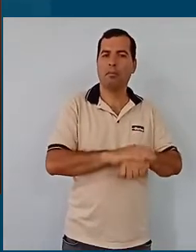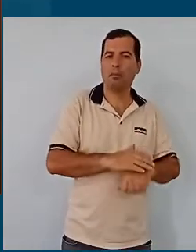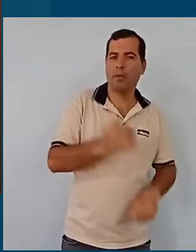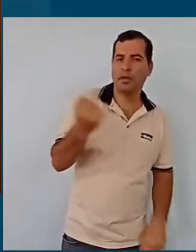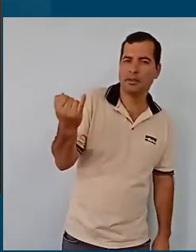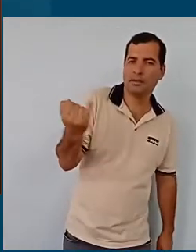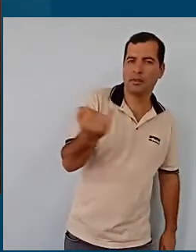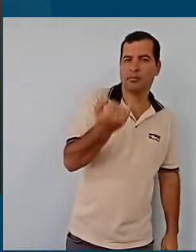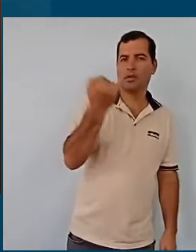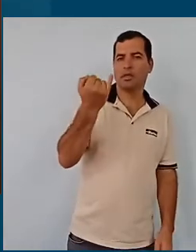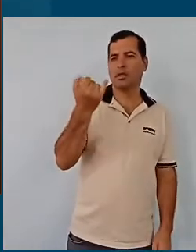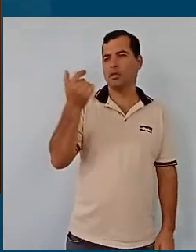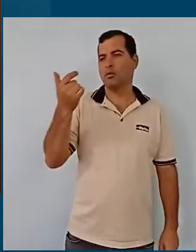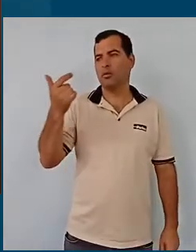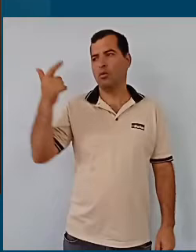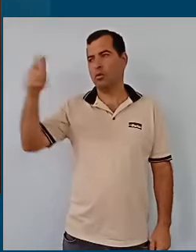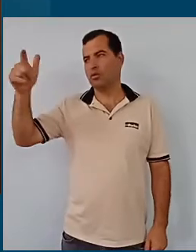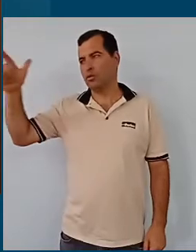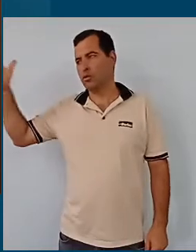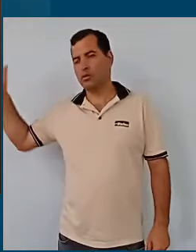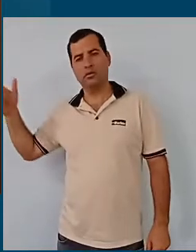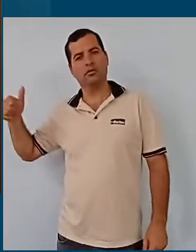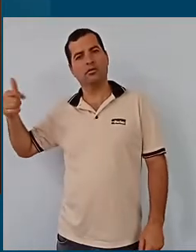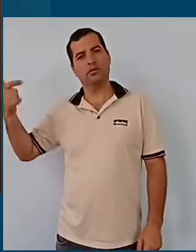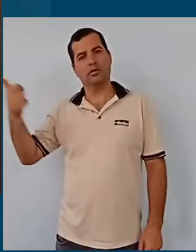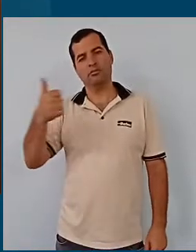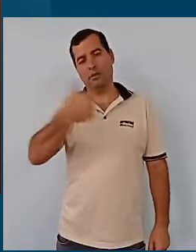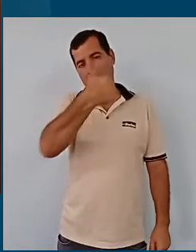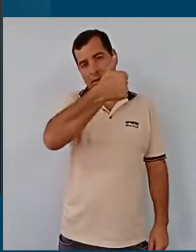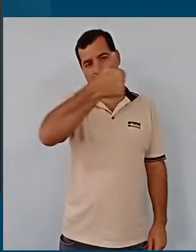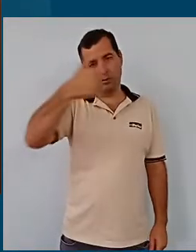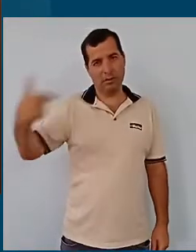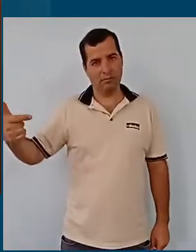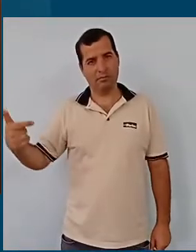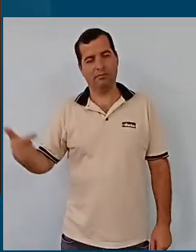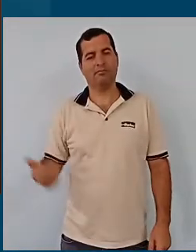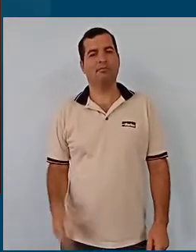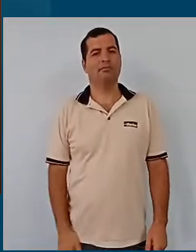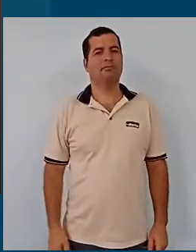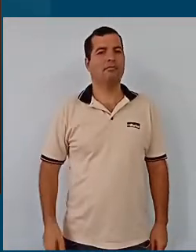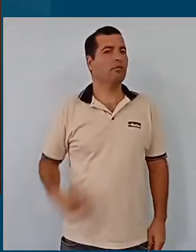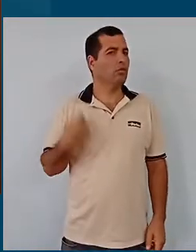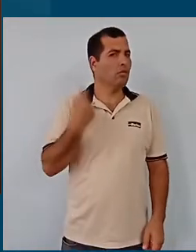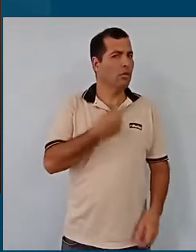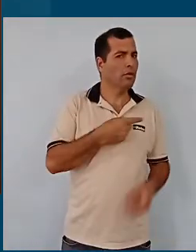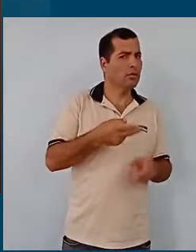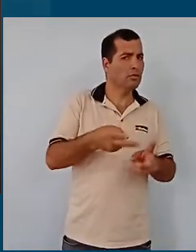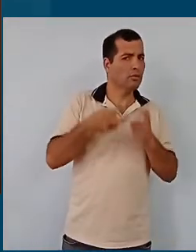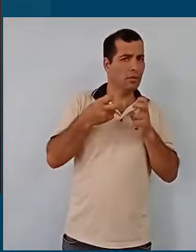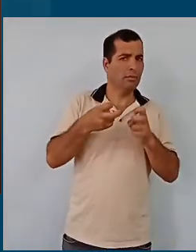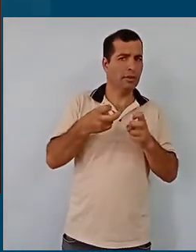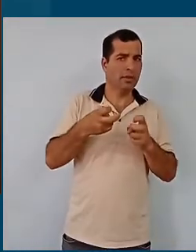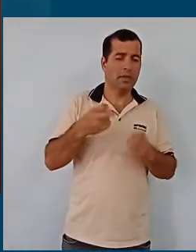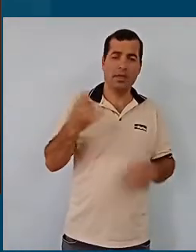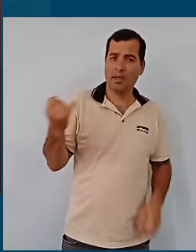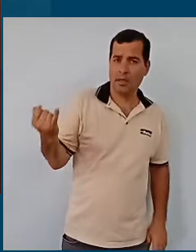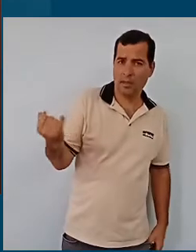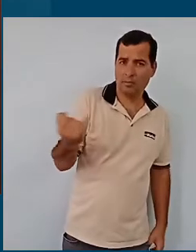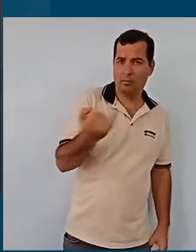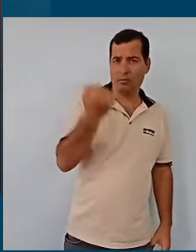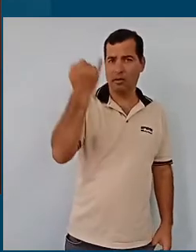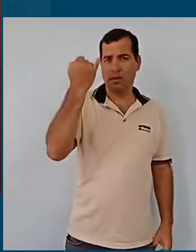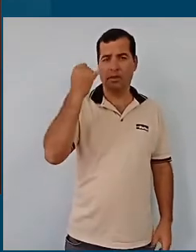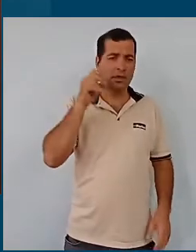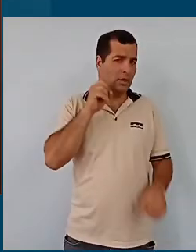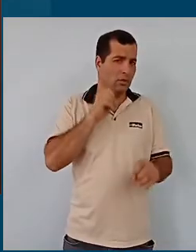de todos os outros profissionais, né? Mas quando a gente descobre esse papel fundamental da